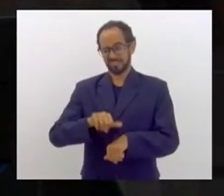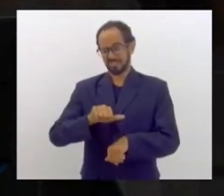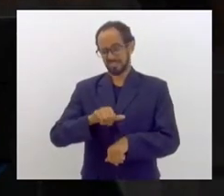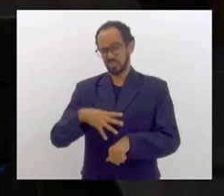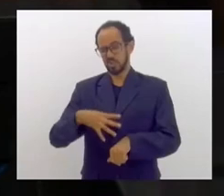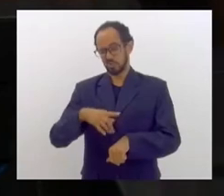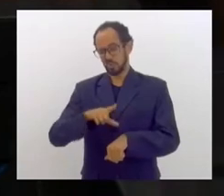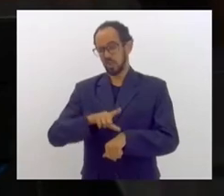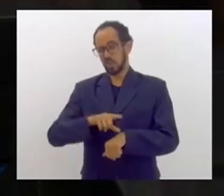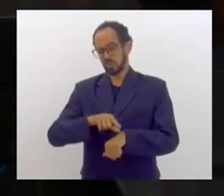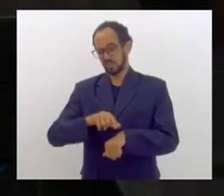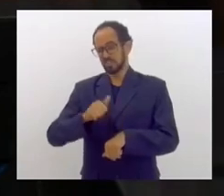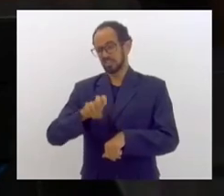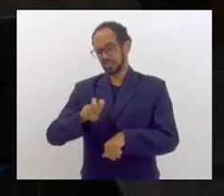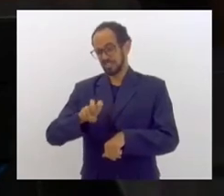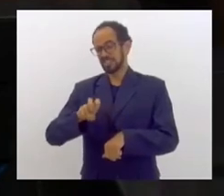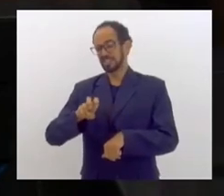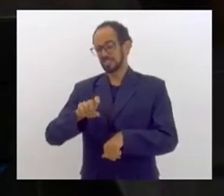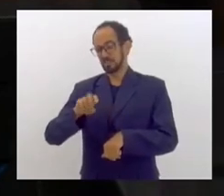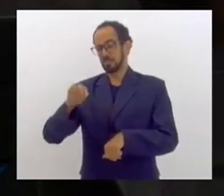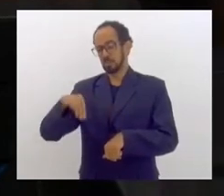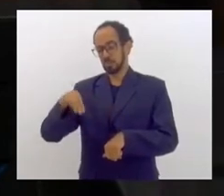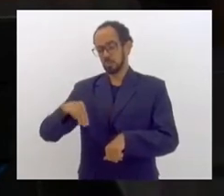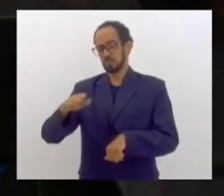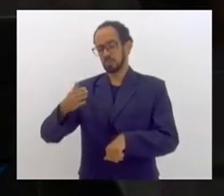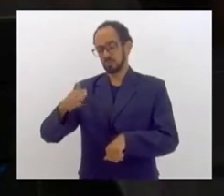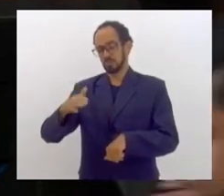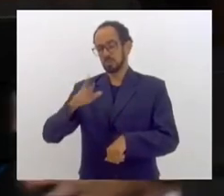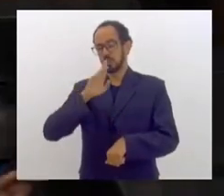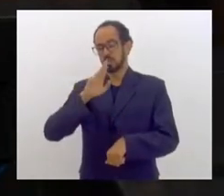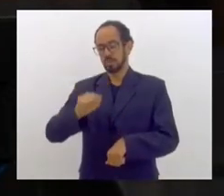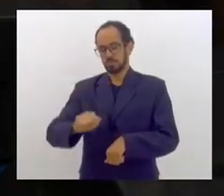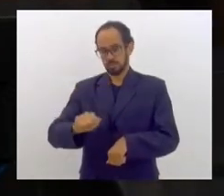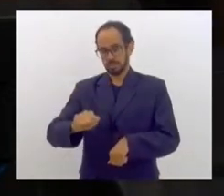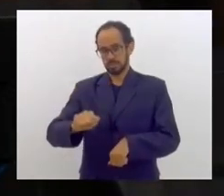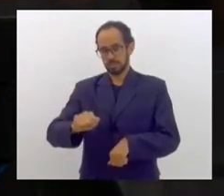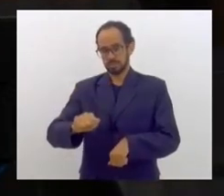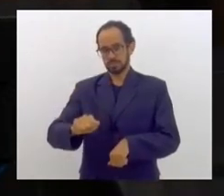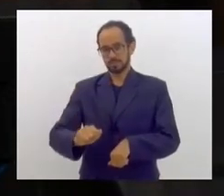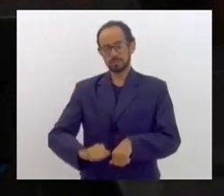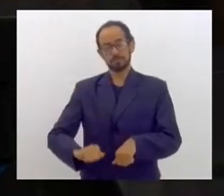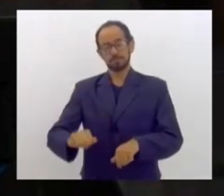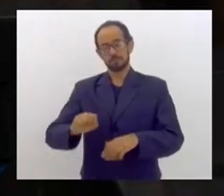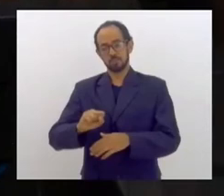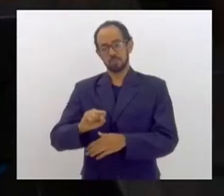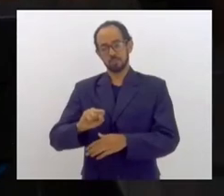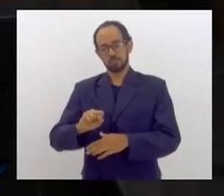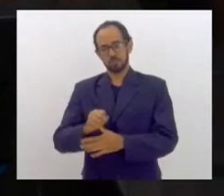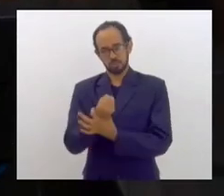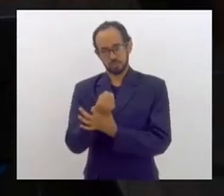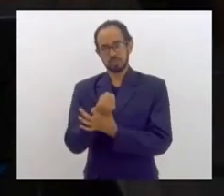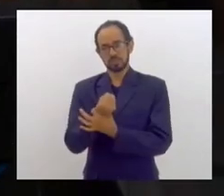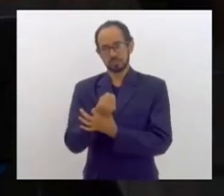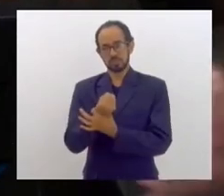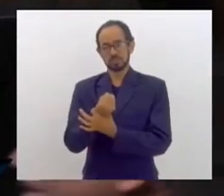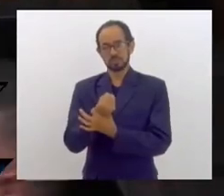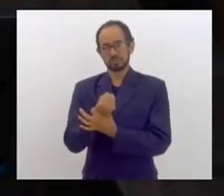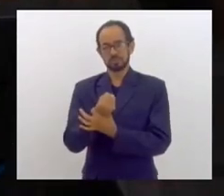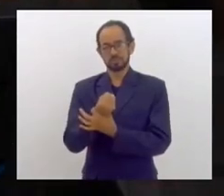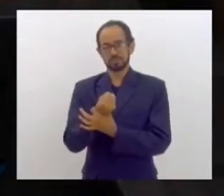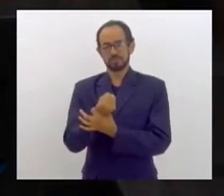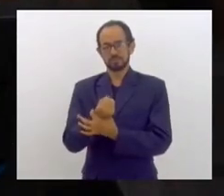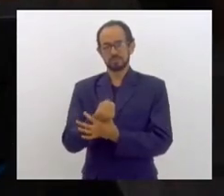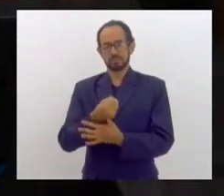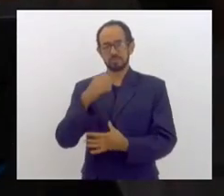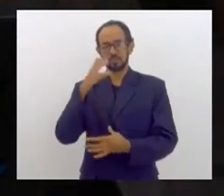14 horas e 15 minutos, mais ou menos, Rodrigo Amorim, seguramente, com a